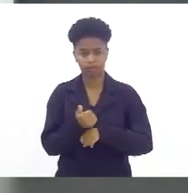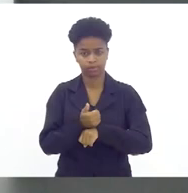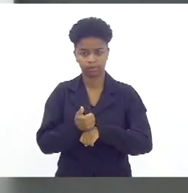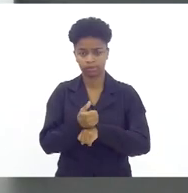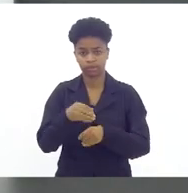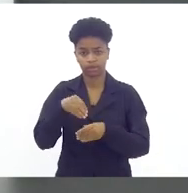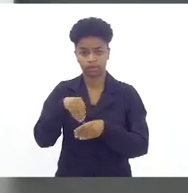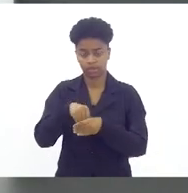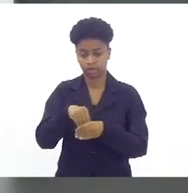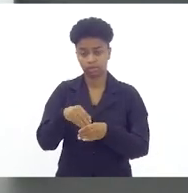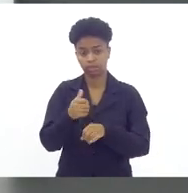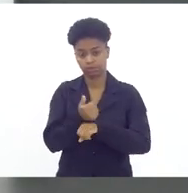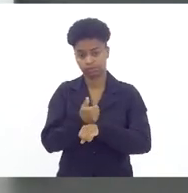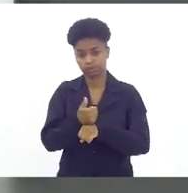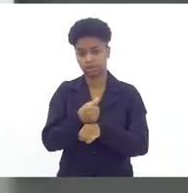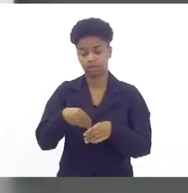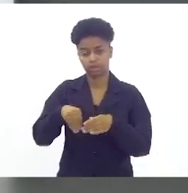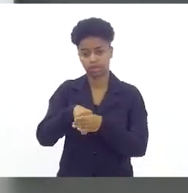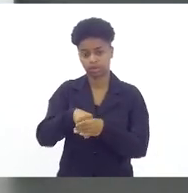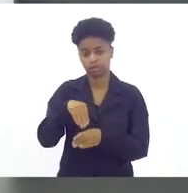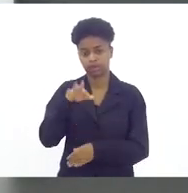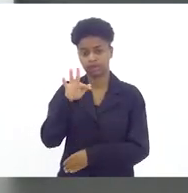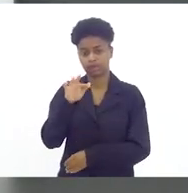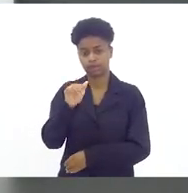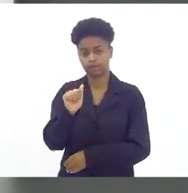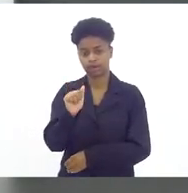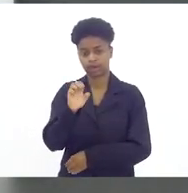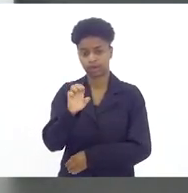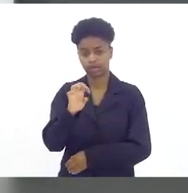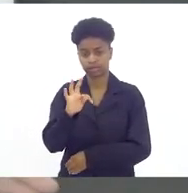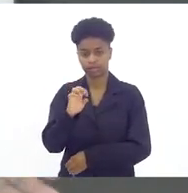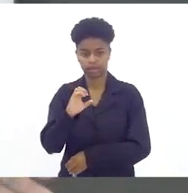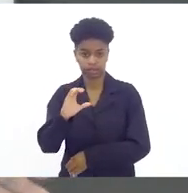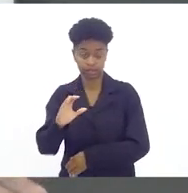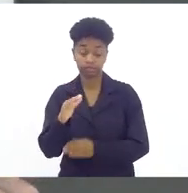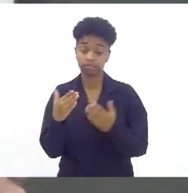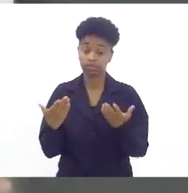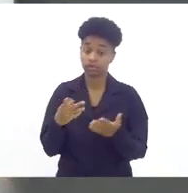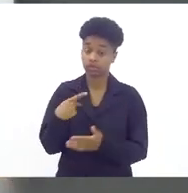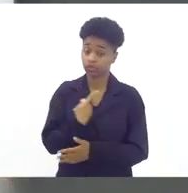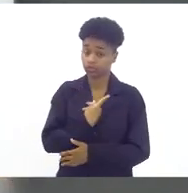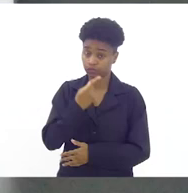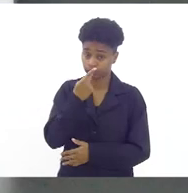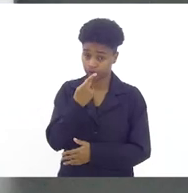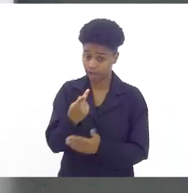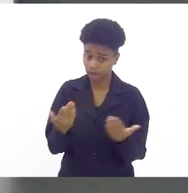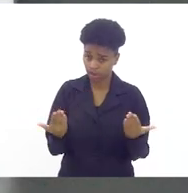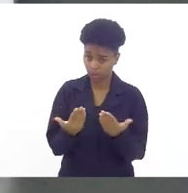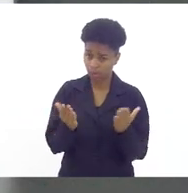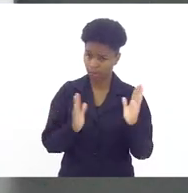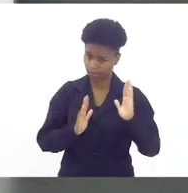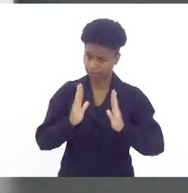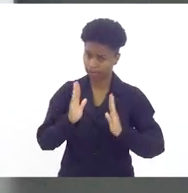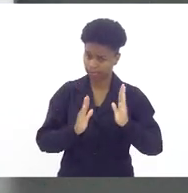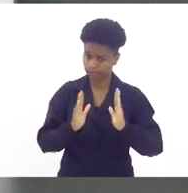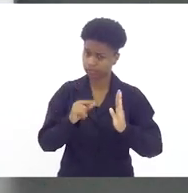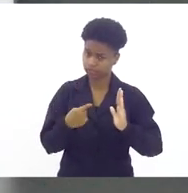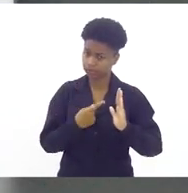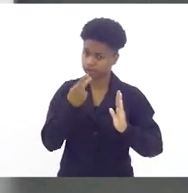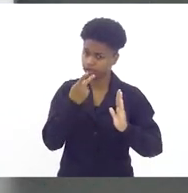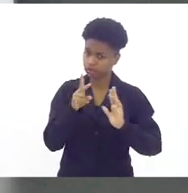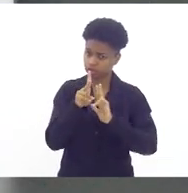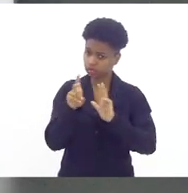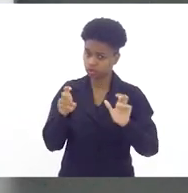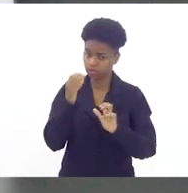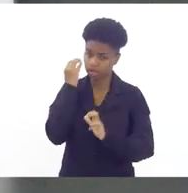Faetec dos profissionais da Faetec E aí como a gente está falando desse governo né Nós vamos falar do governo Cláudio Castro